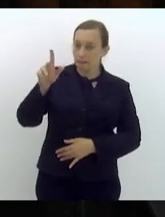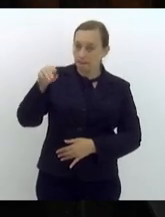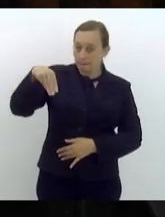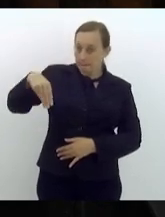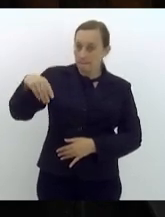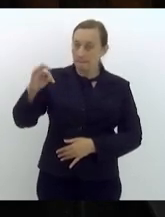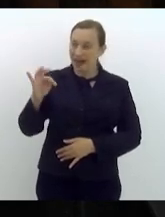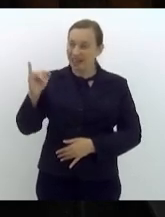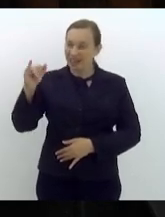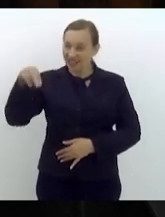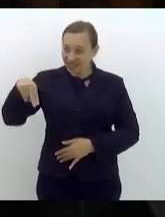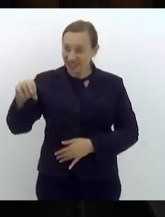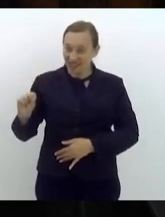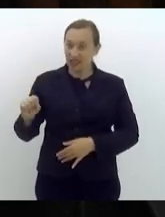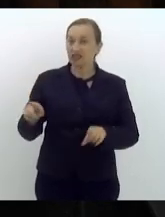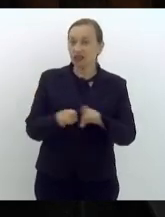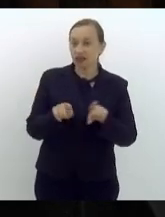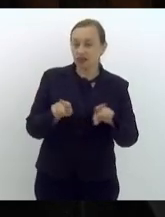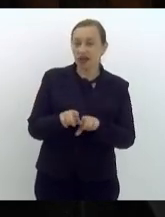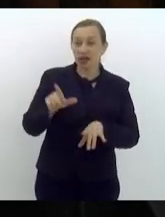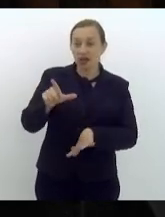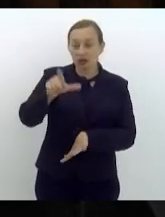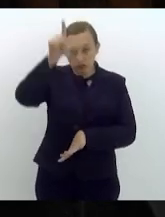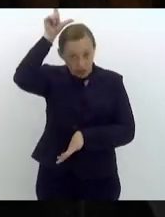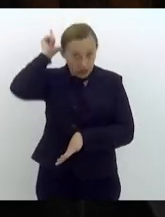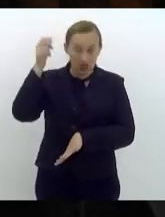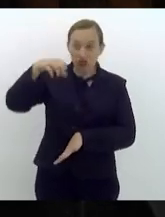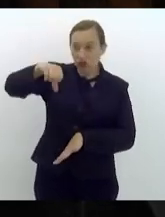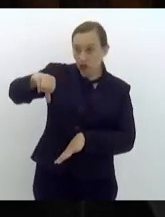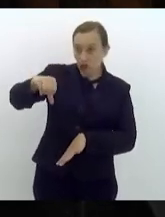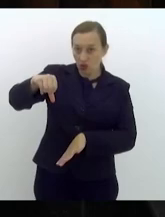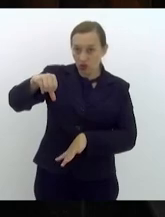e Gilberto Palmares, em